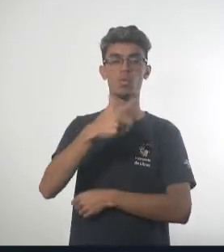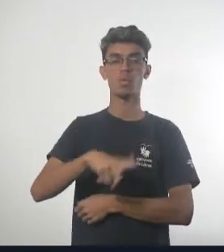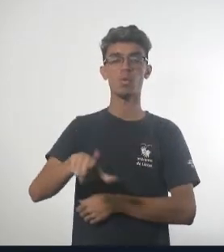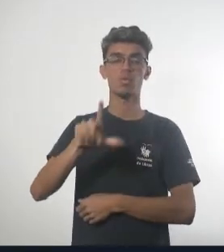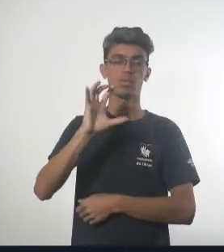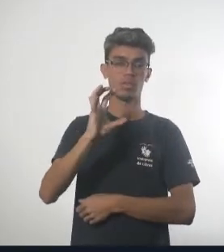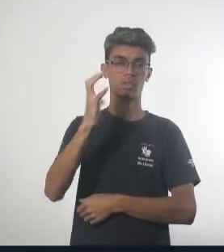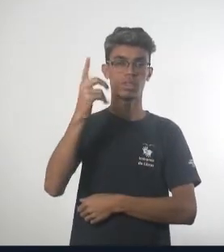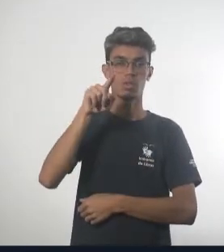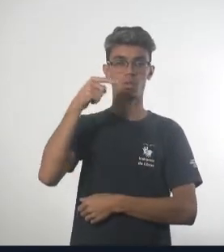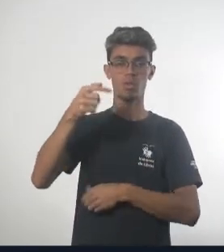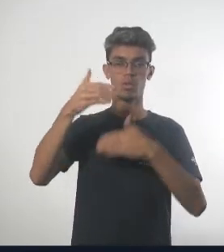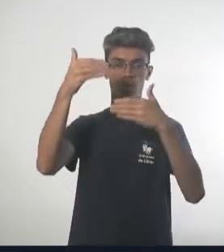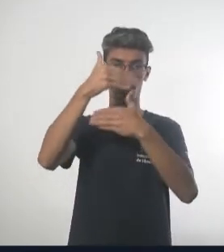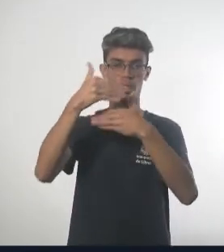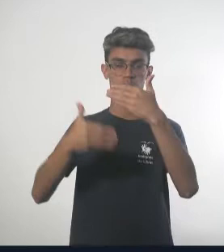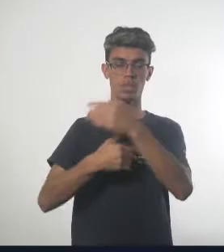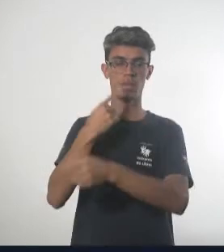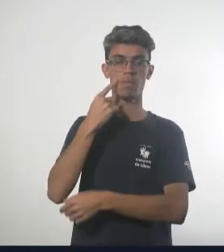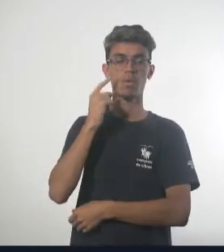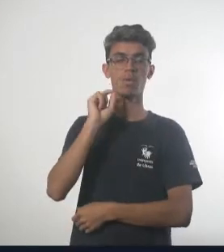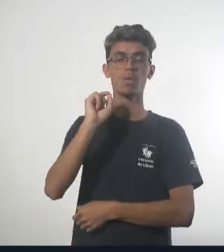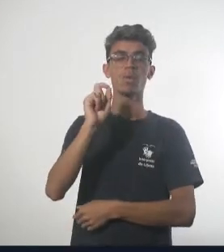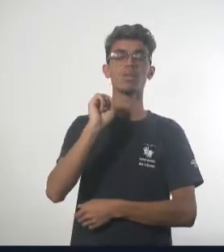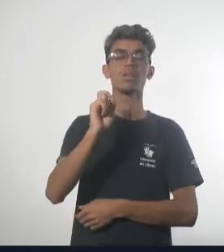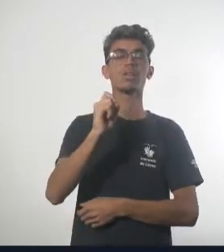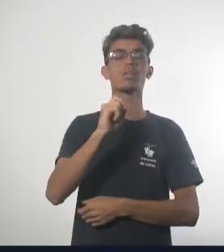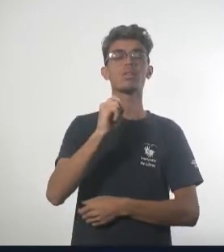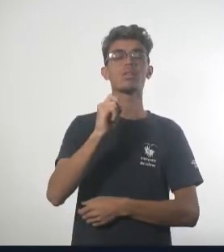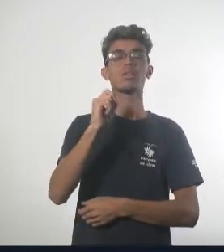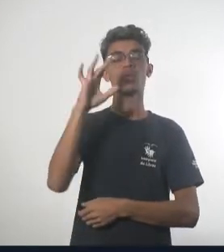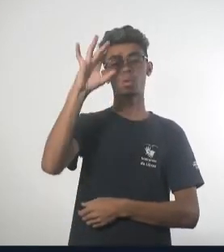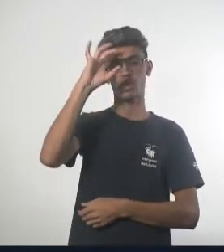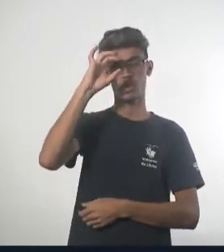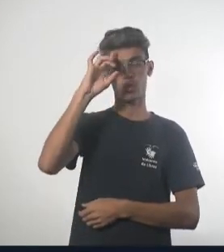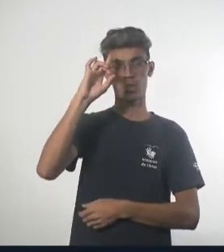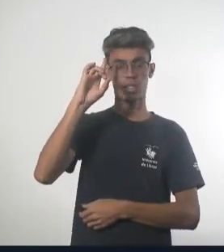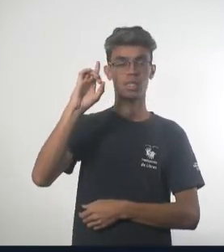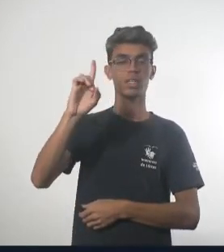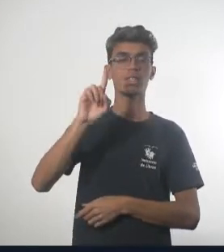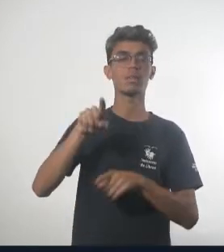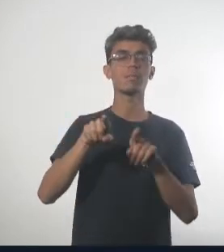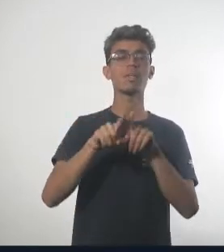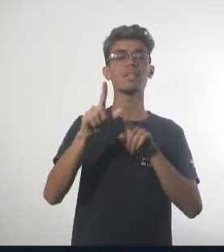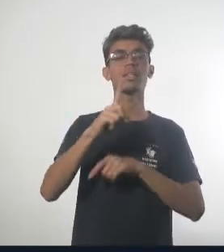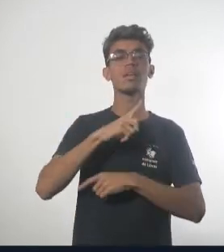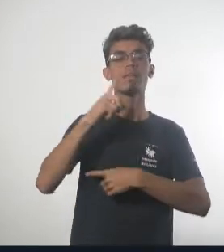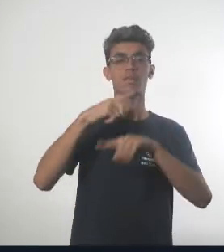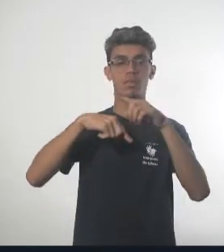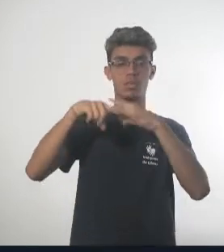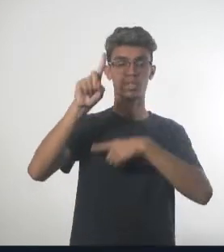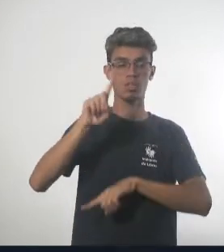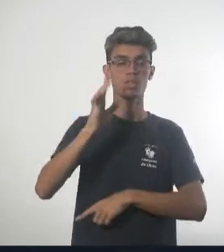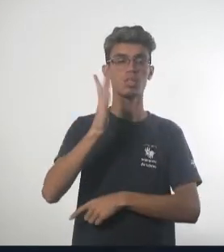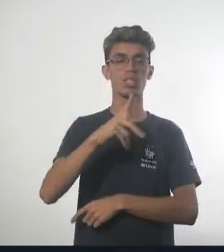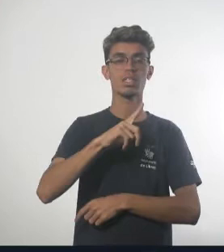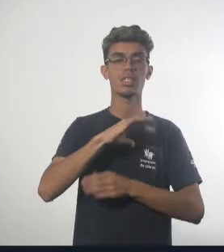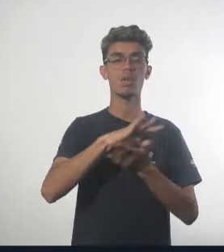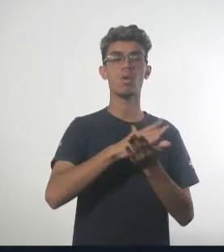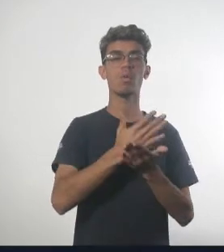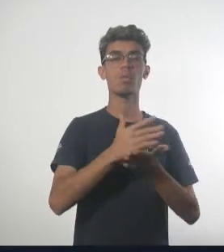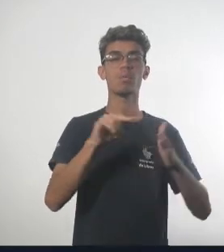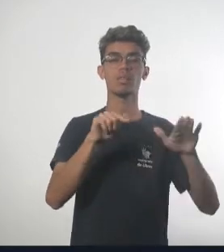no próximo slide, os óbitos distribuídos por data do óbito, por data da evolução, onde a gente já tem algumas semanas em